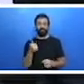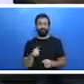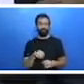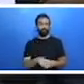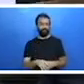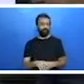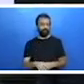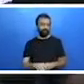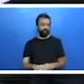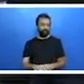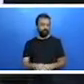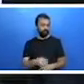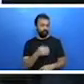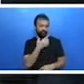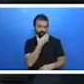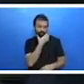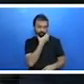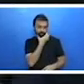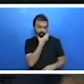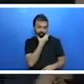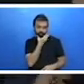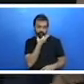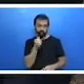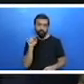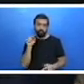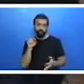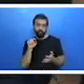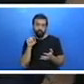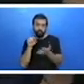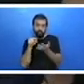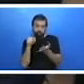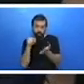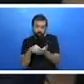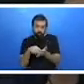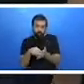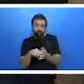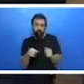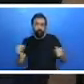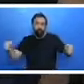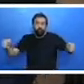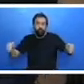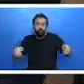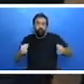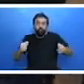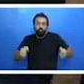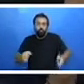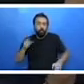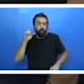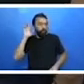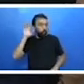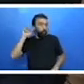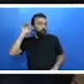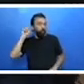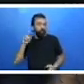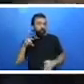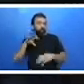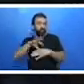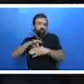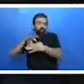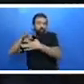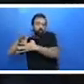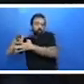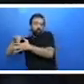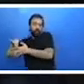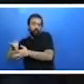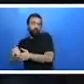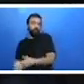todo um significado diferenciado. Então, você vai clicar no acordeão para ouvir o cordel da unidade 12. Se você